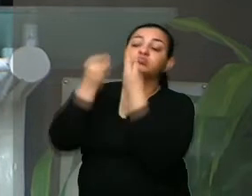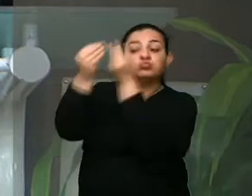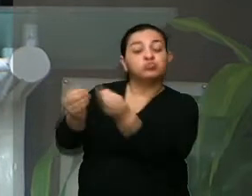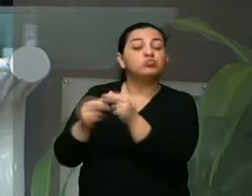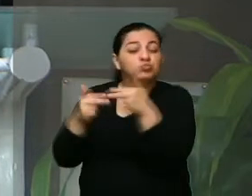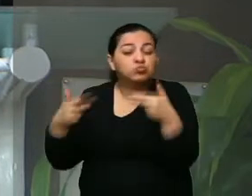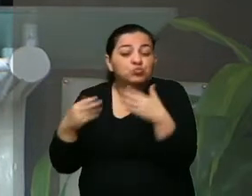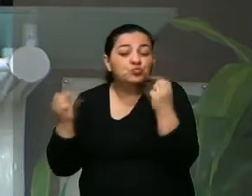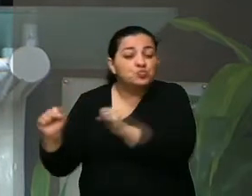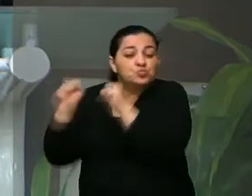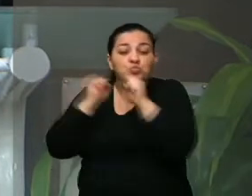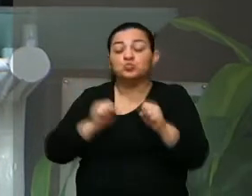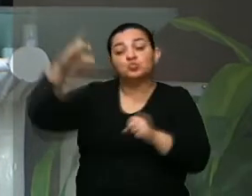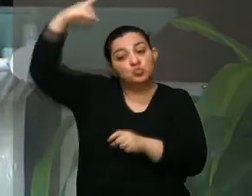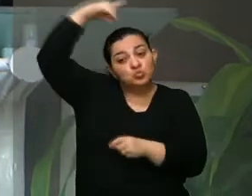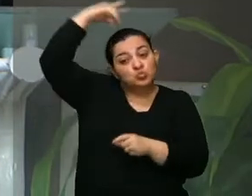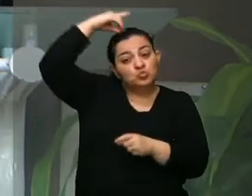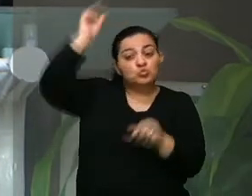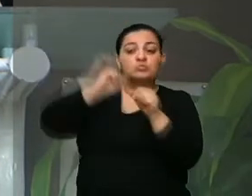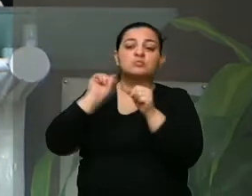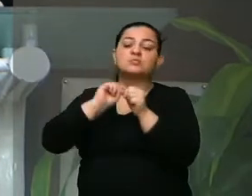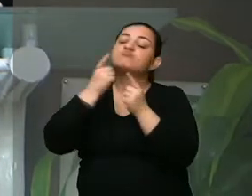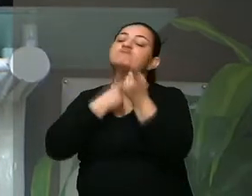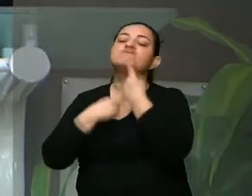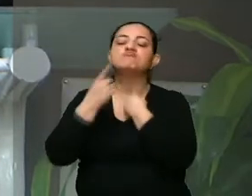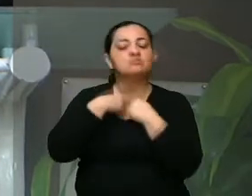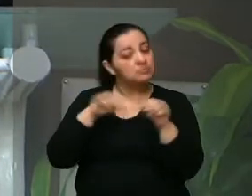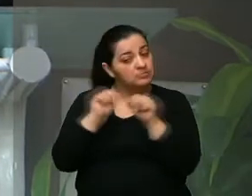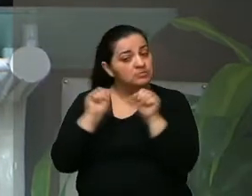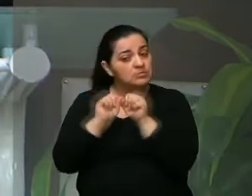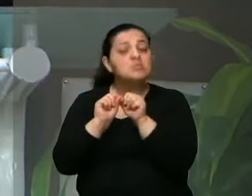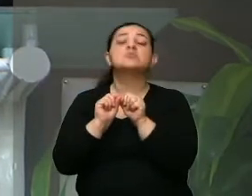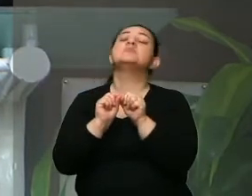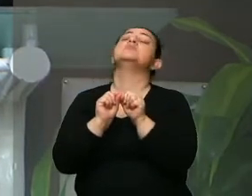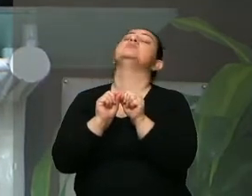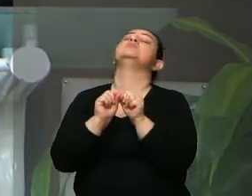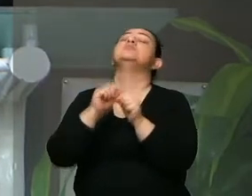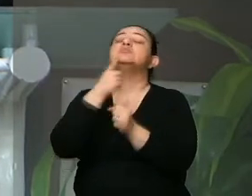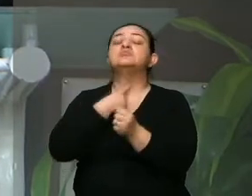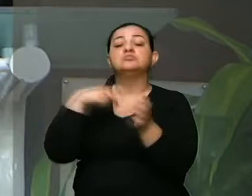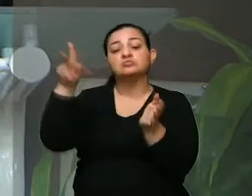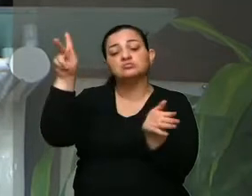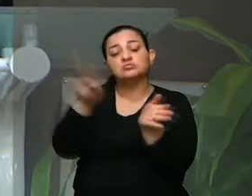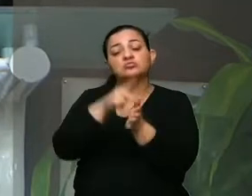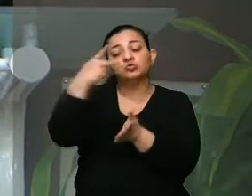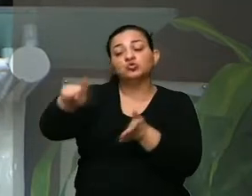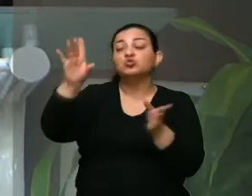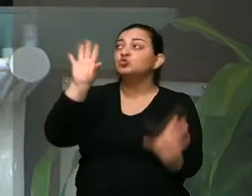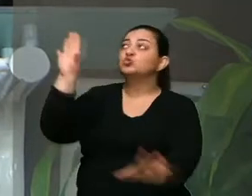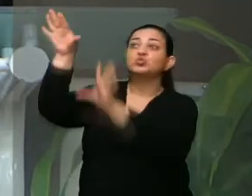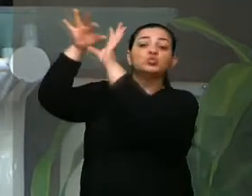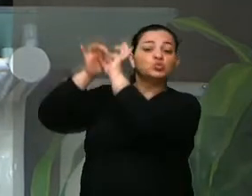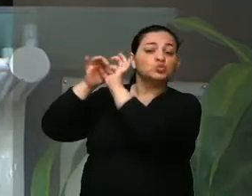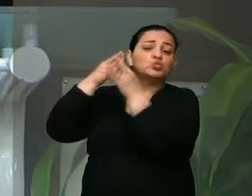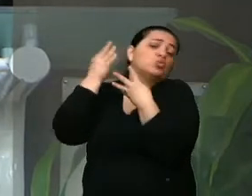grandes poderes e dons para operar sua vontade fazer sua vontade mas como pode fazer isto